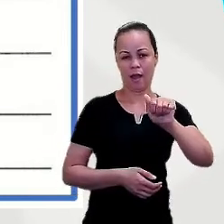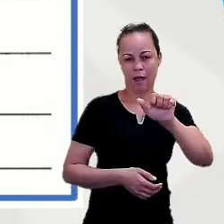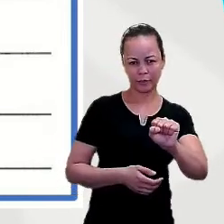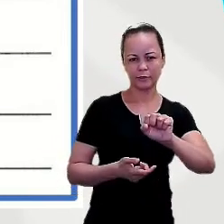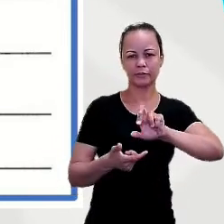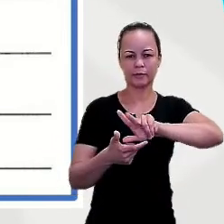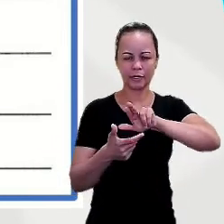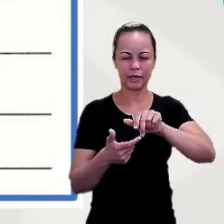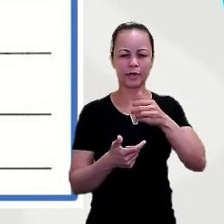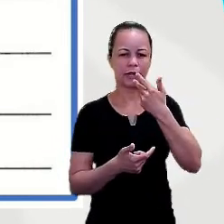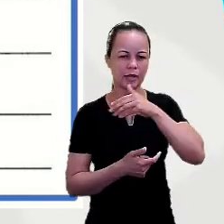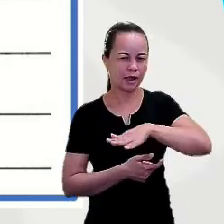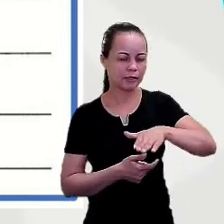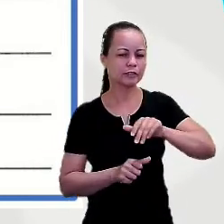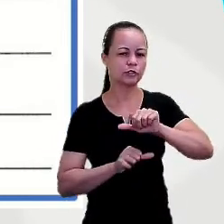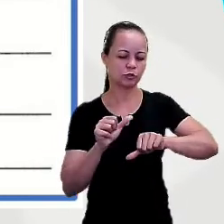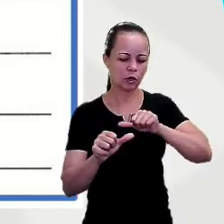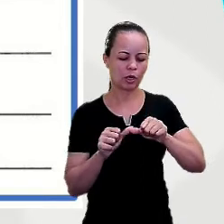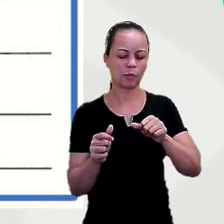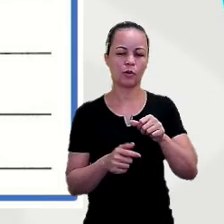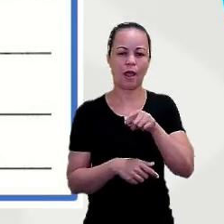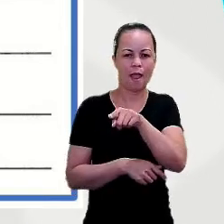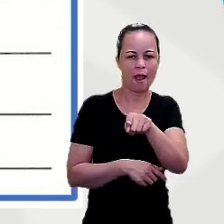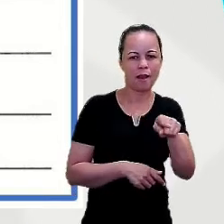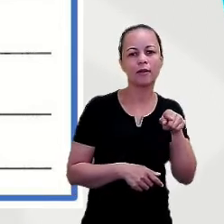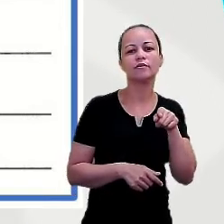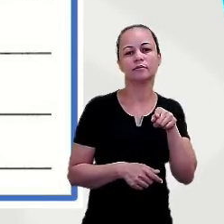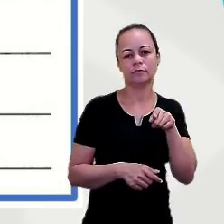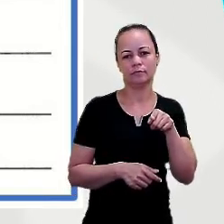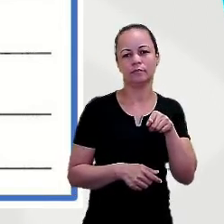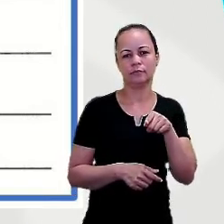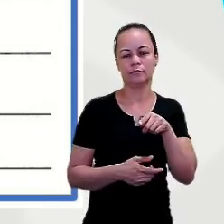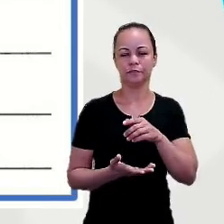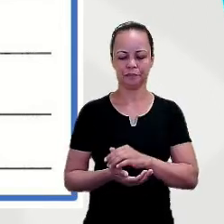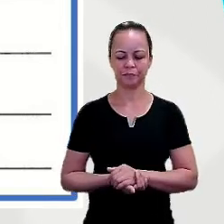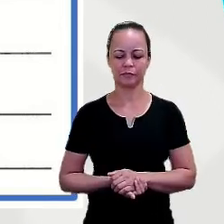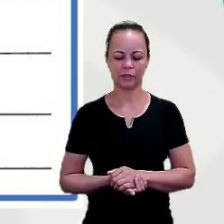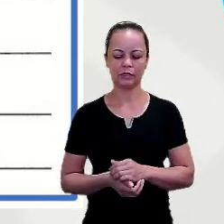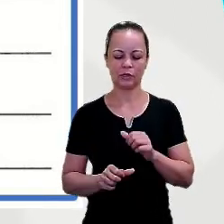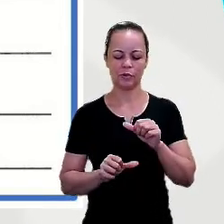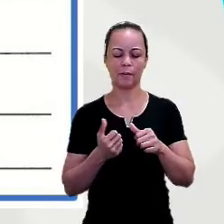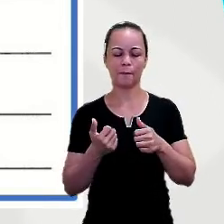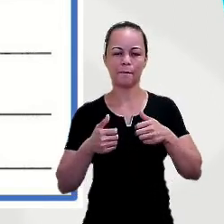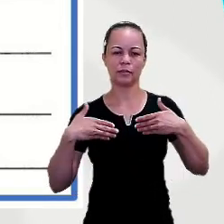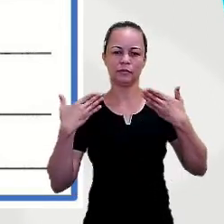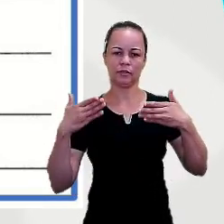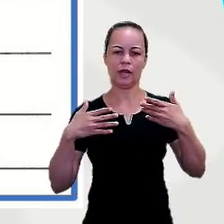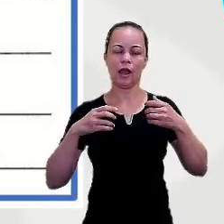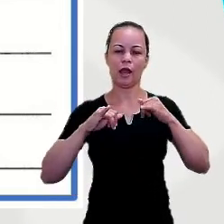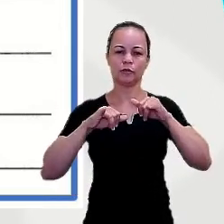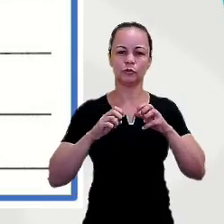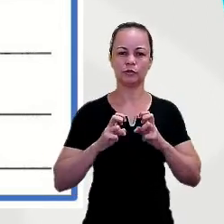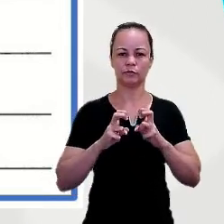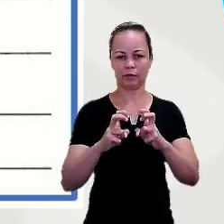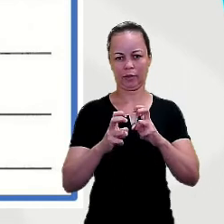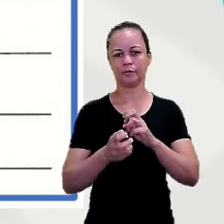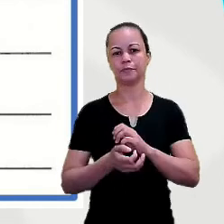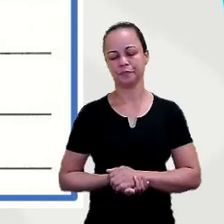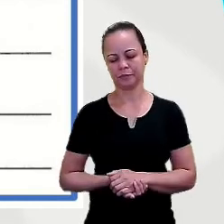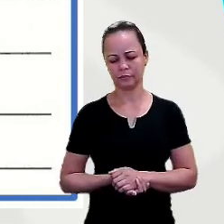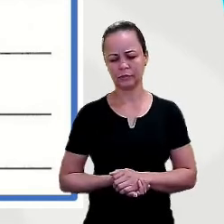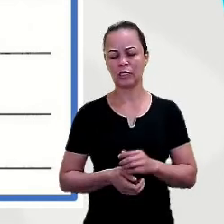coloco elas. Elas são as crianças. Passearam de trem. Então, a gente fez o que nessa